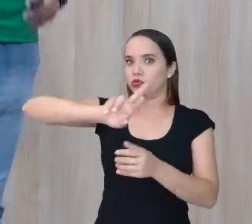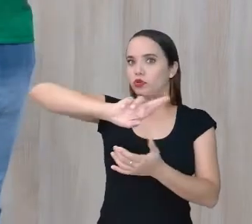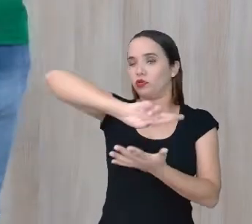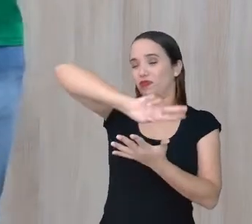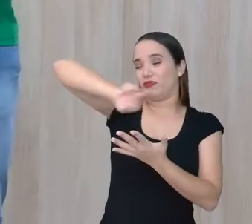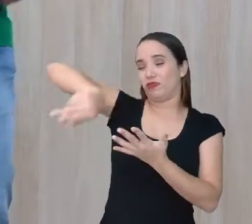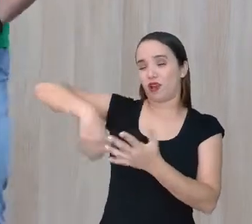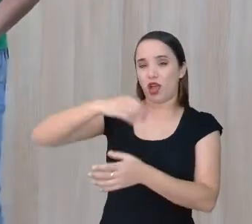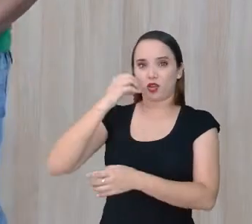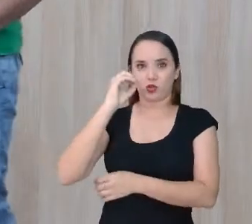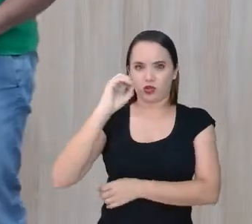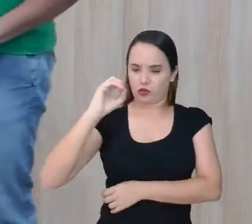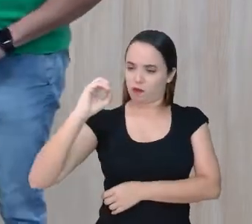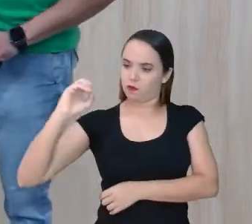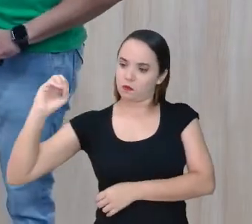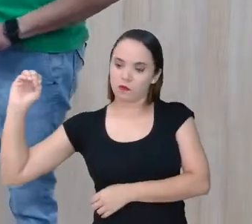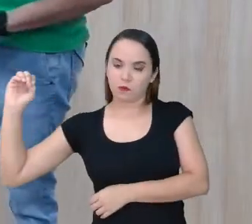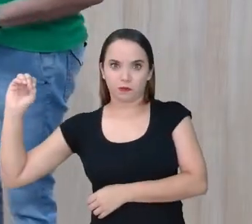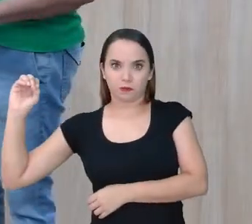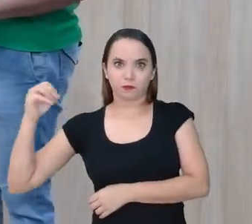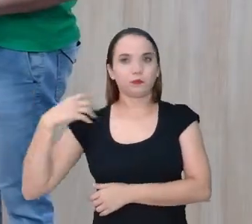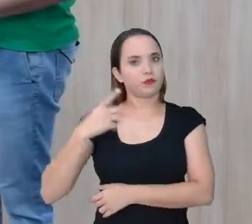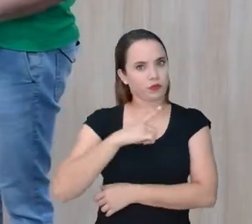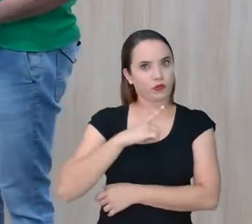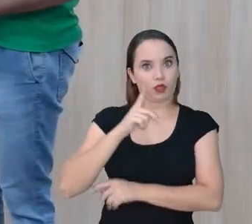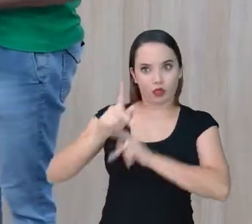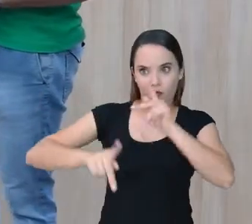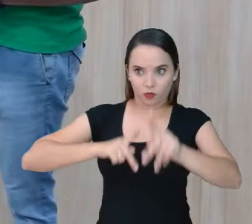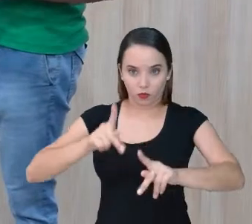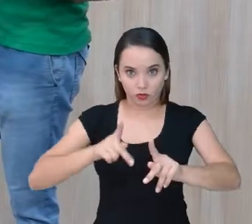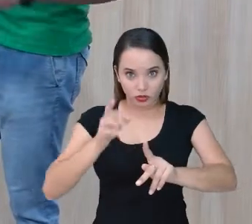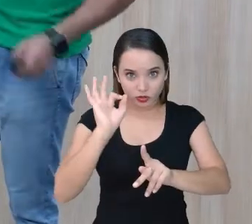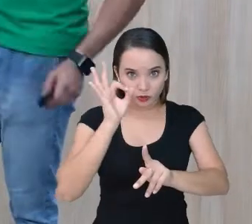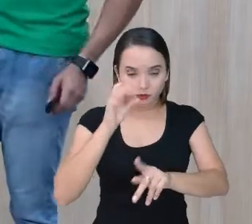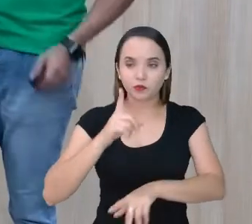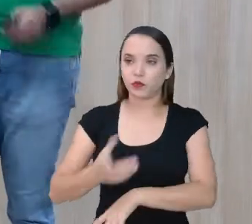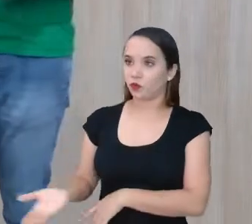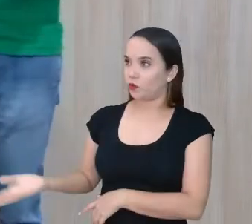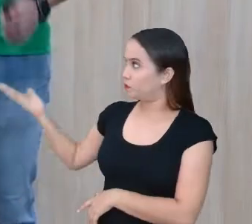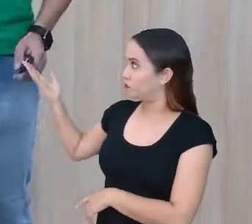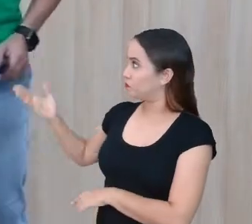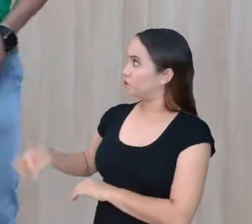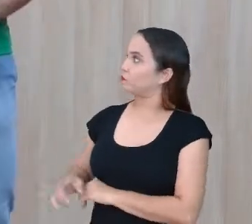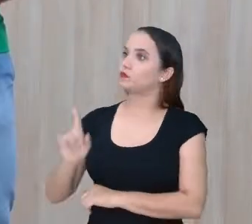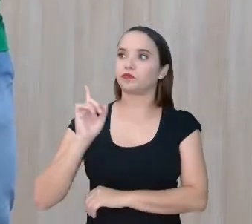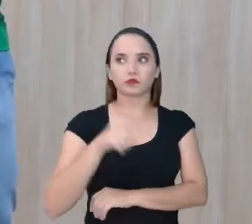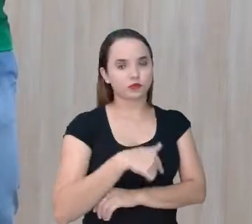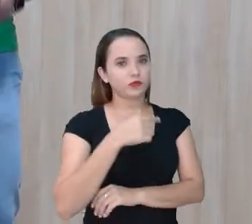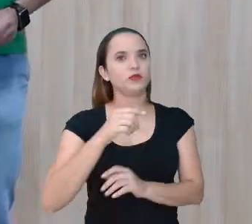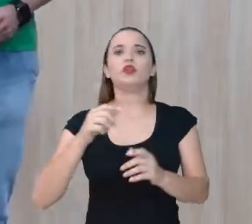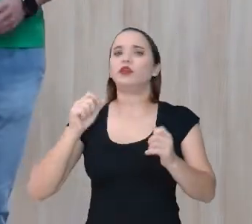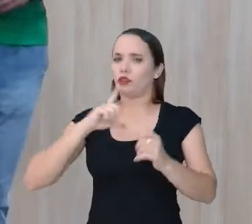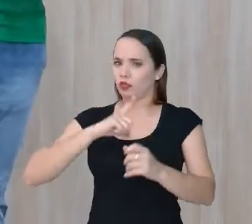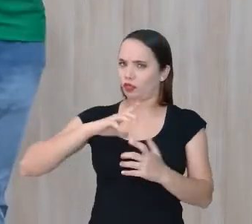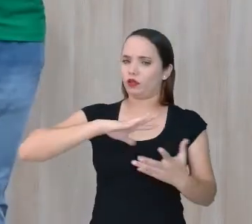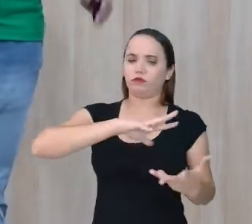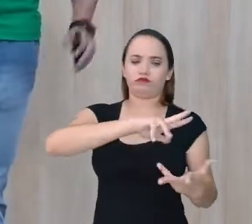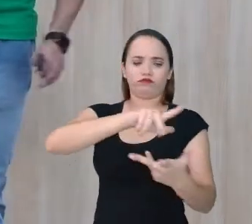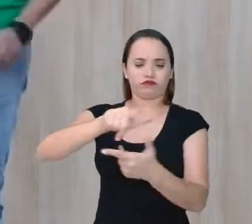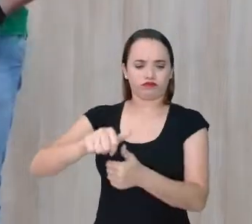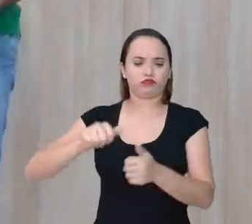Então, a gente tem aí essa população, certo? Que está presente aí no planeta Terra, né? Espalhado pelos